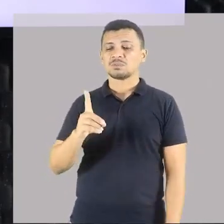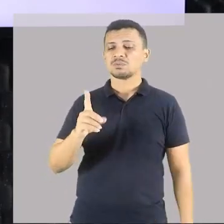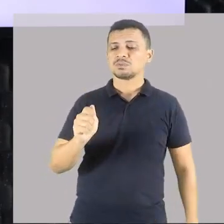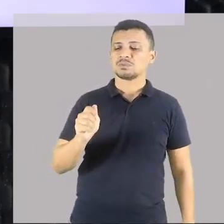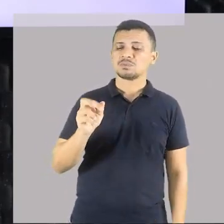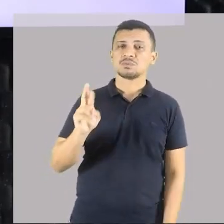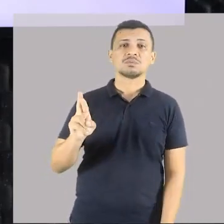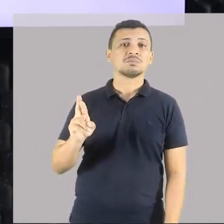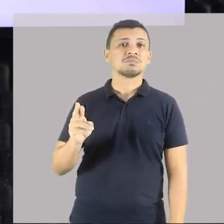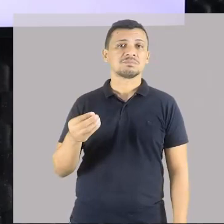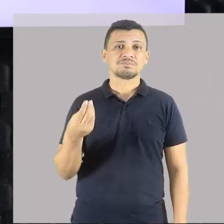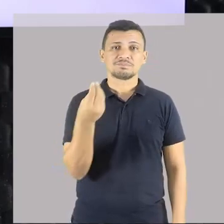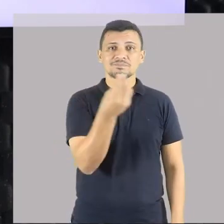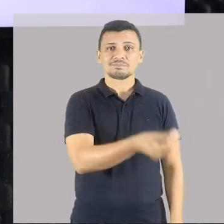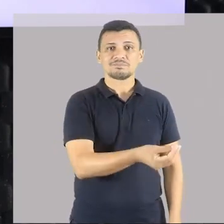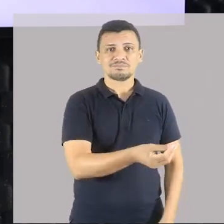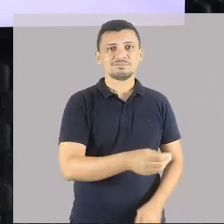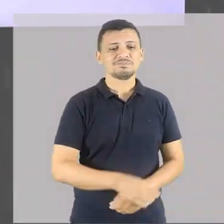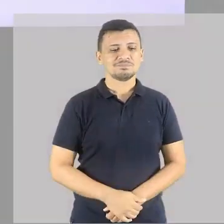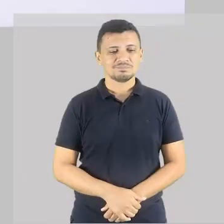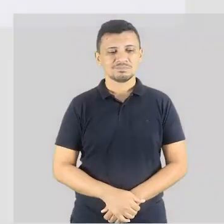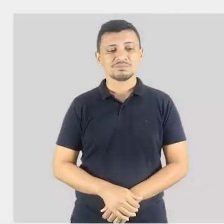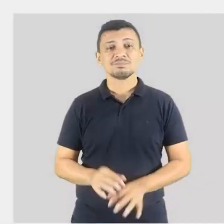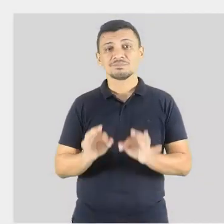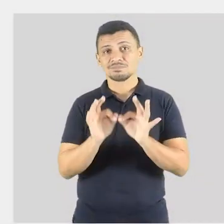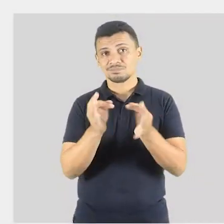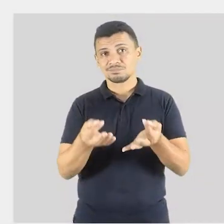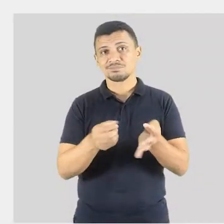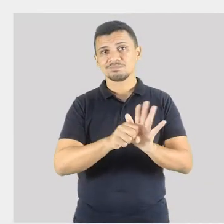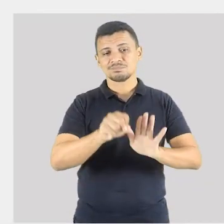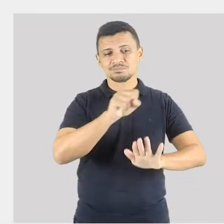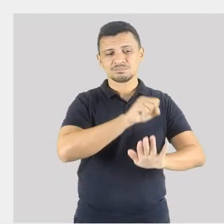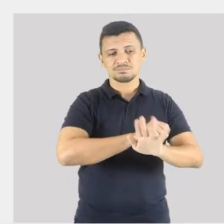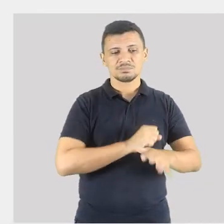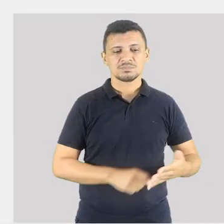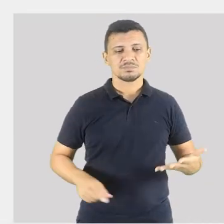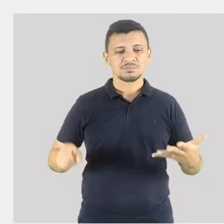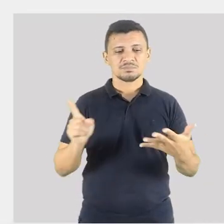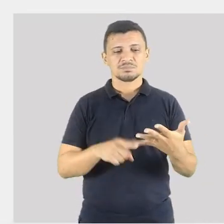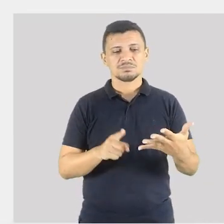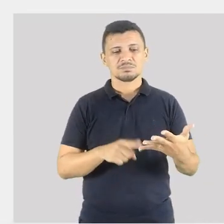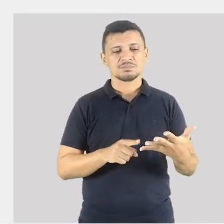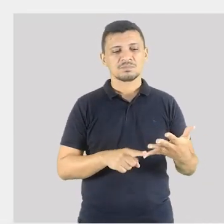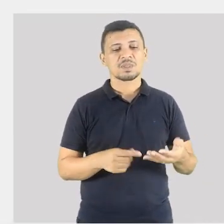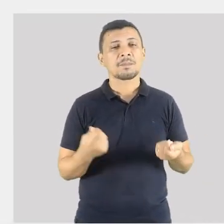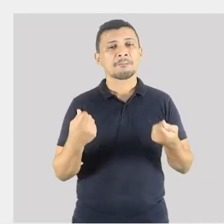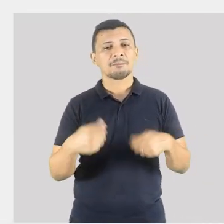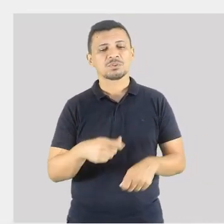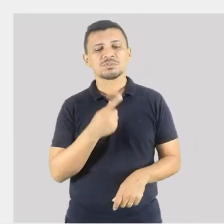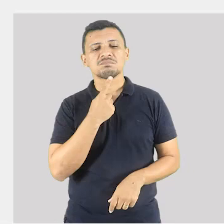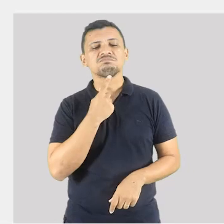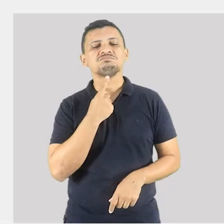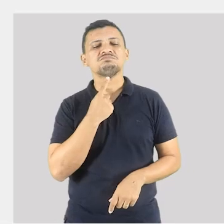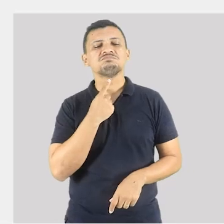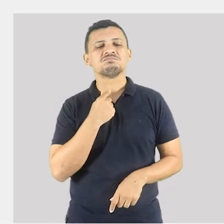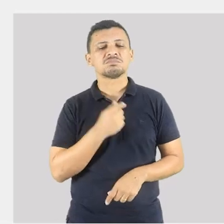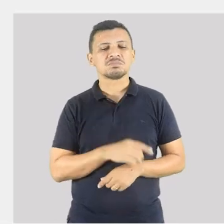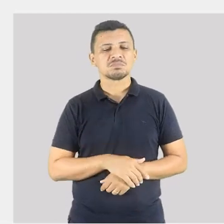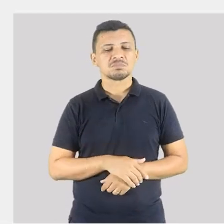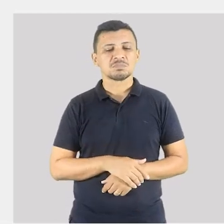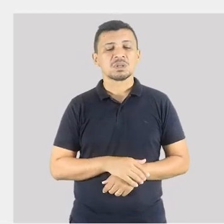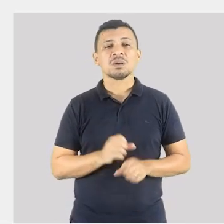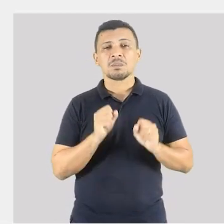aqui também não é indeterminado. Sujeito simples. A letra E, que pode desejar